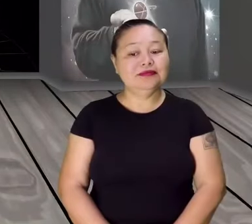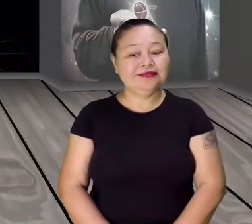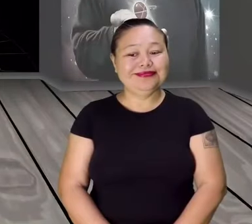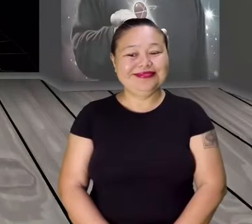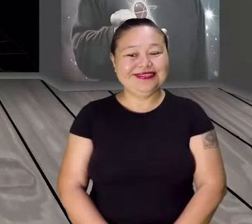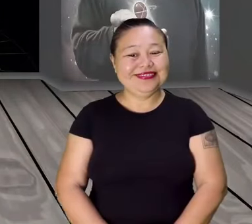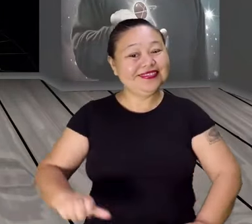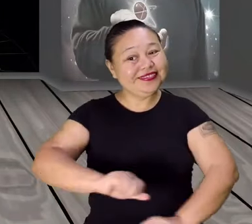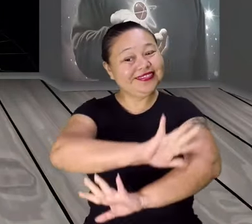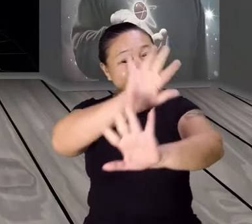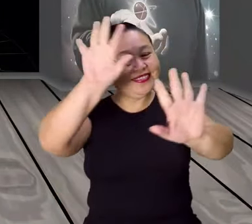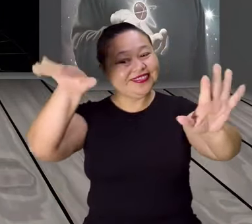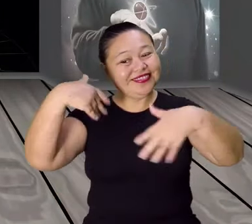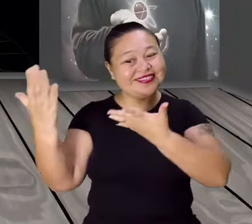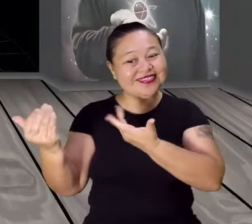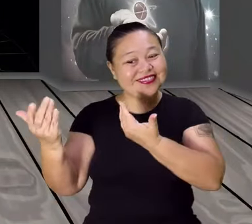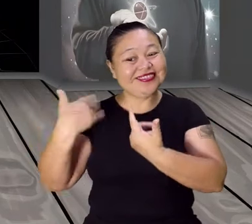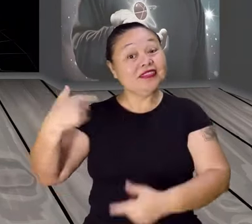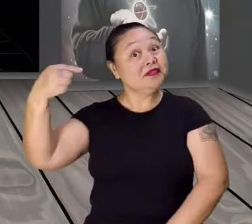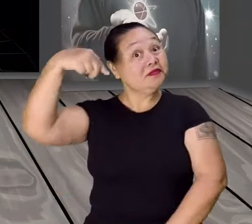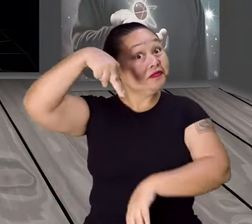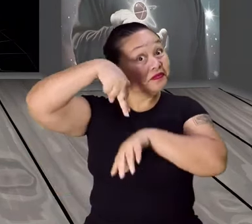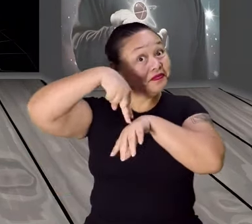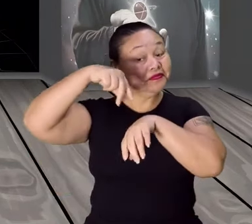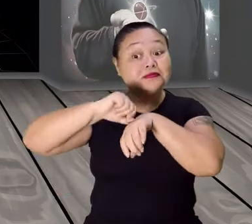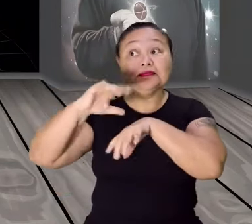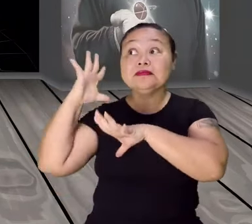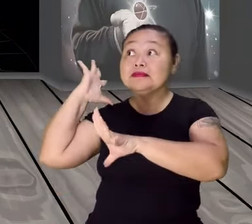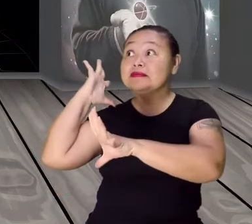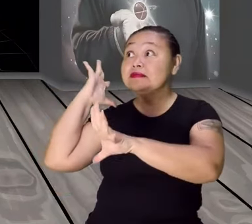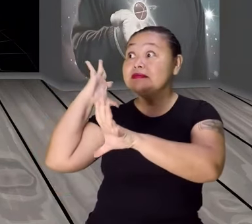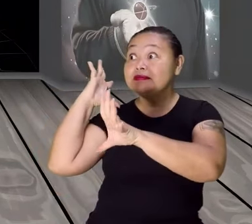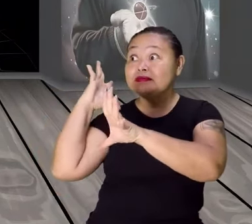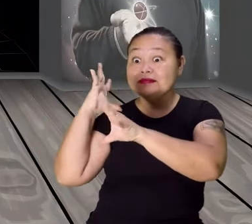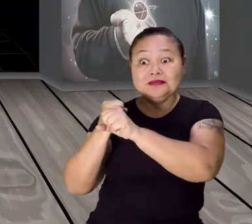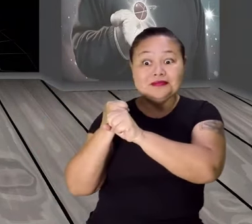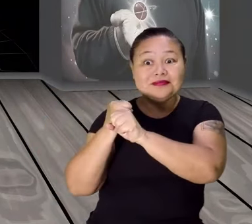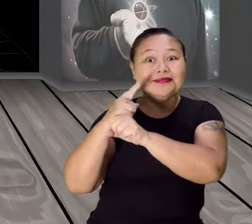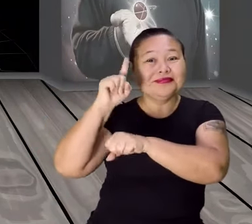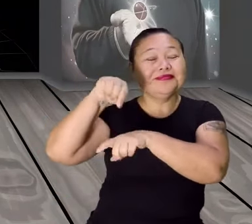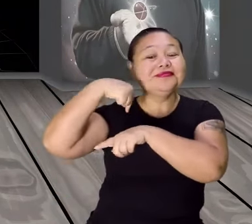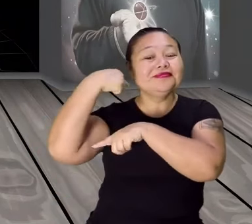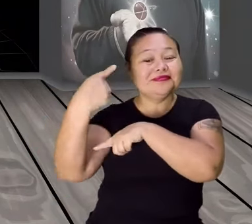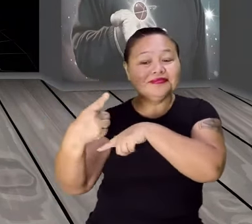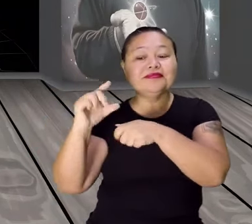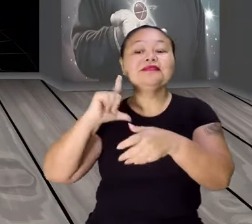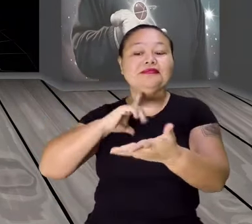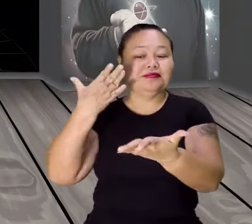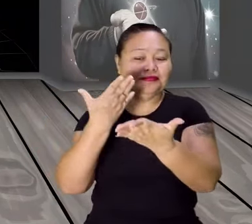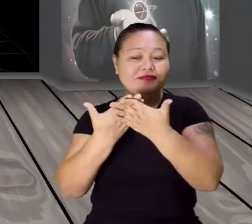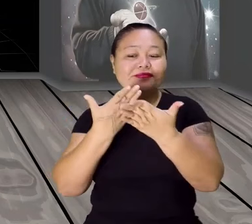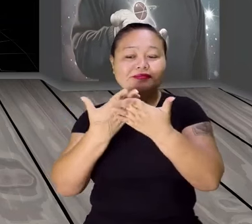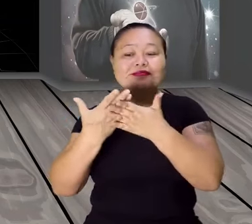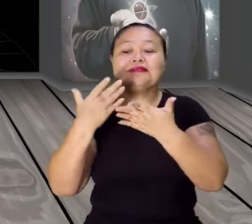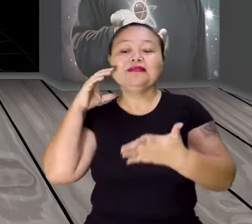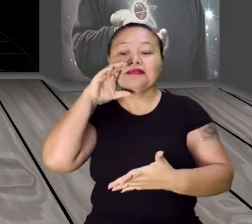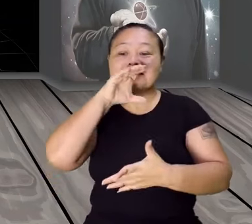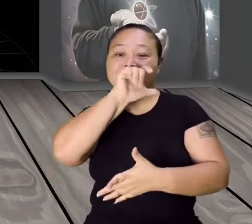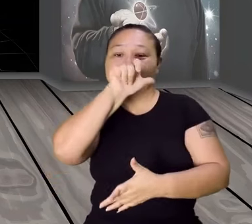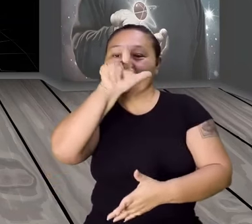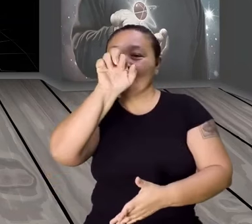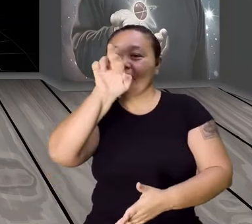Olá, jovens! Olha nós aqui para aquele resuméx, né, Décio? Justamente! Teve a nossa aula, falamos sobre o calor e agora